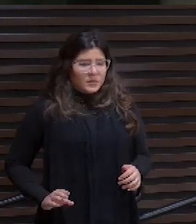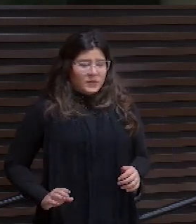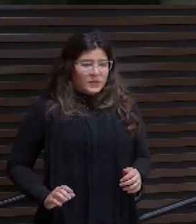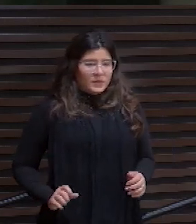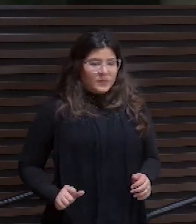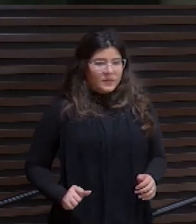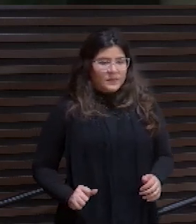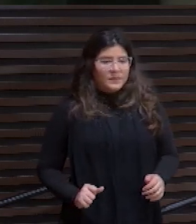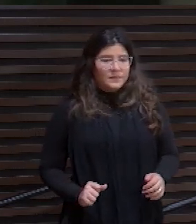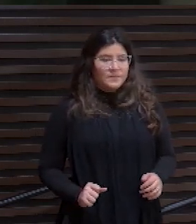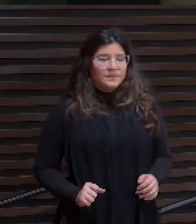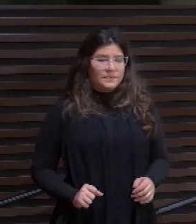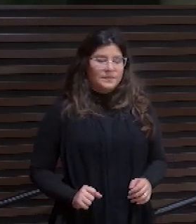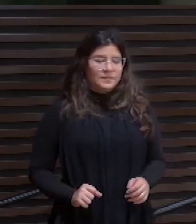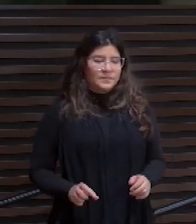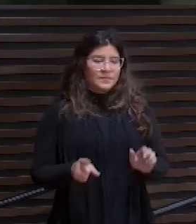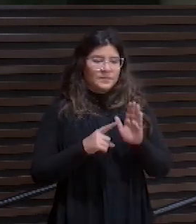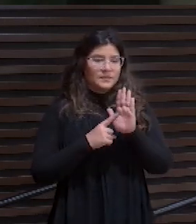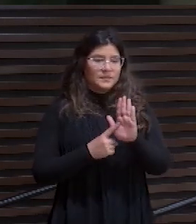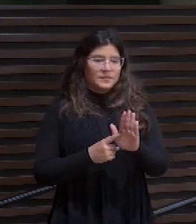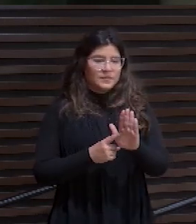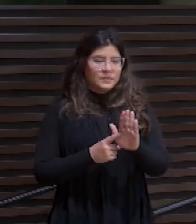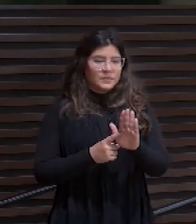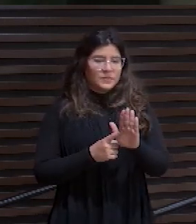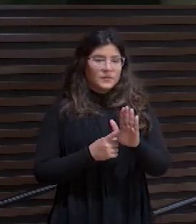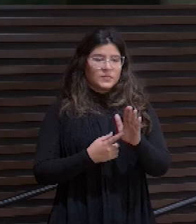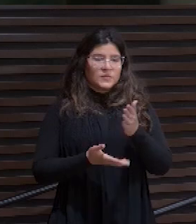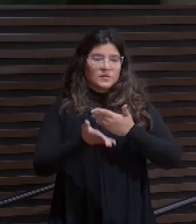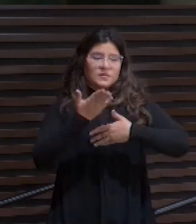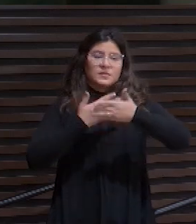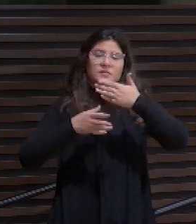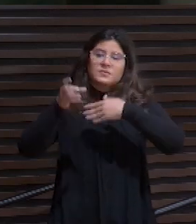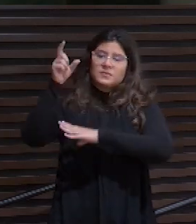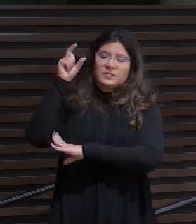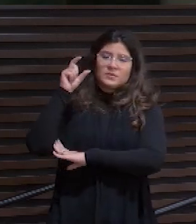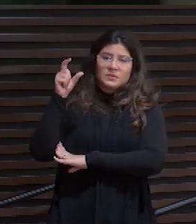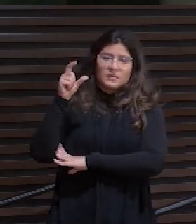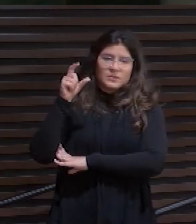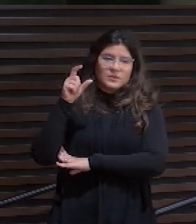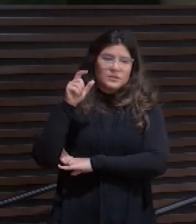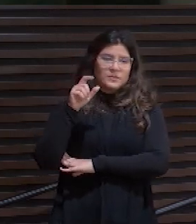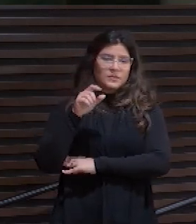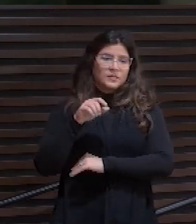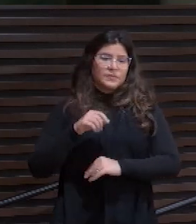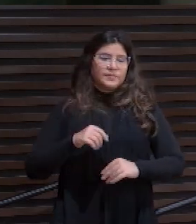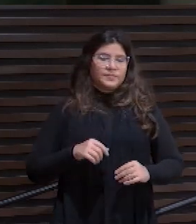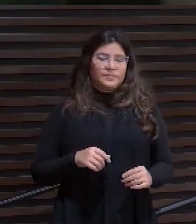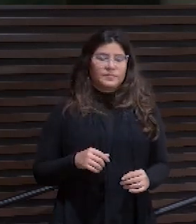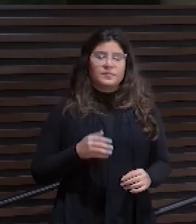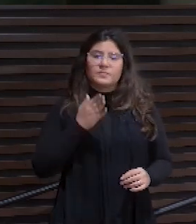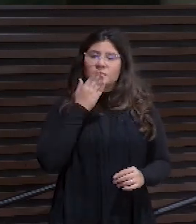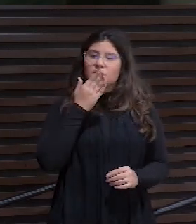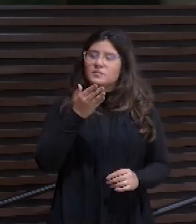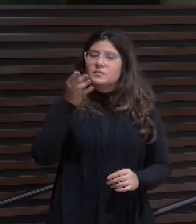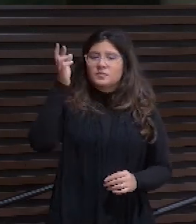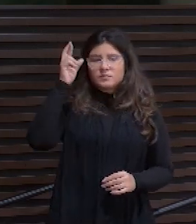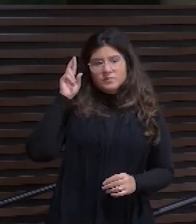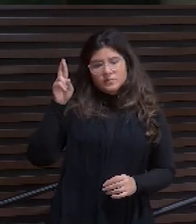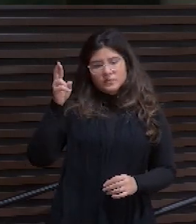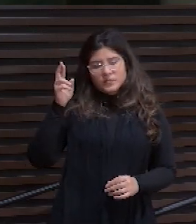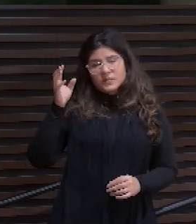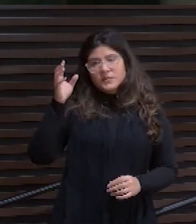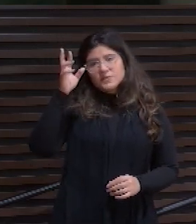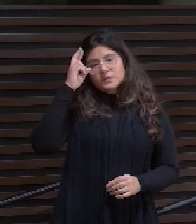para ele pela palavra, porque ele pediu para o Senhor, Senhor, se você não pode me mudar, então me mata. E Deus mostrou, você já morreu juntamente com Cristo. O